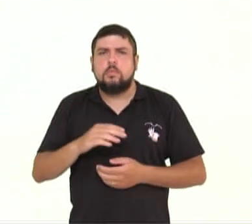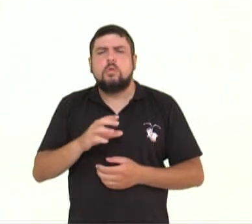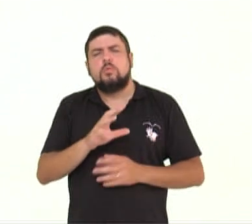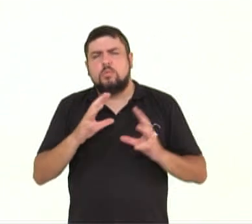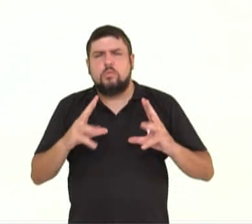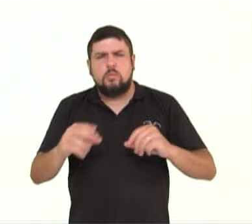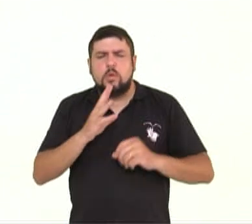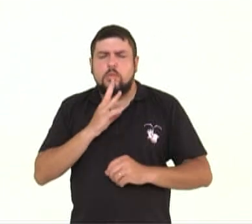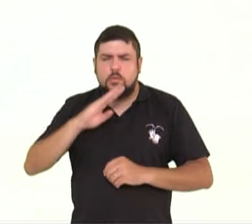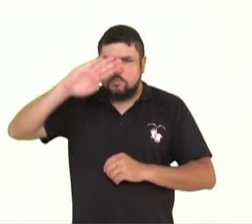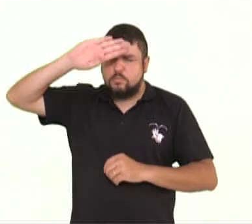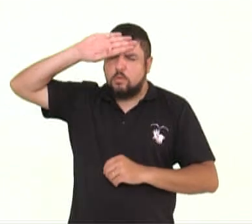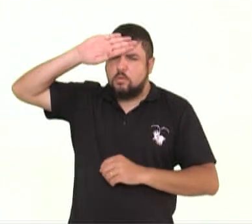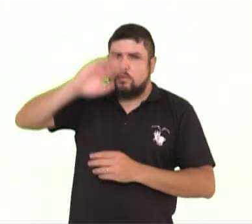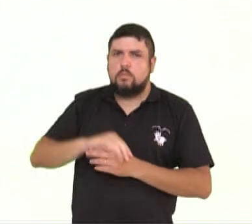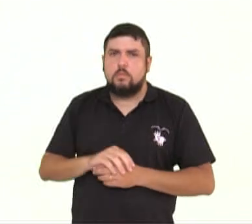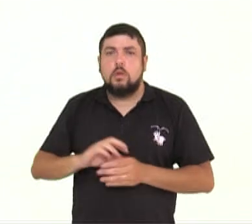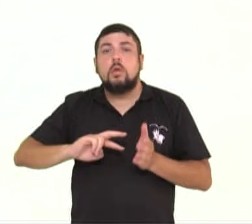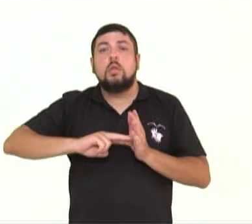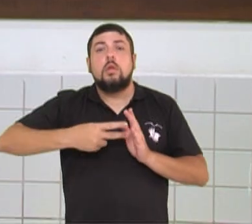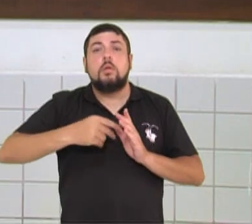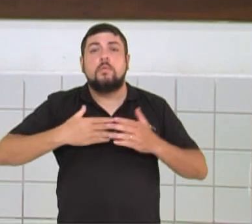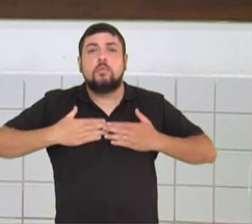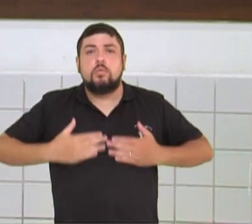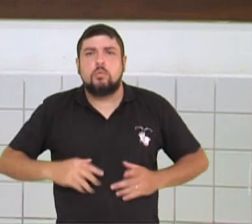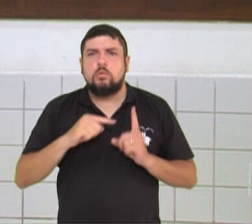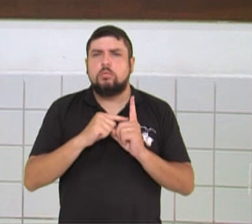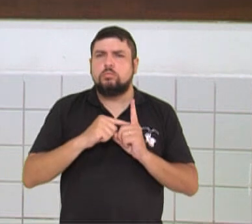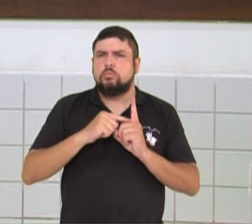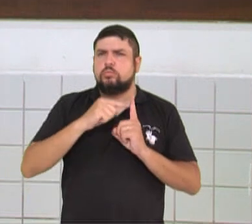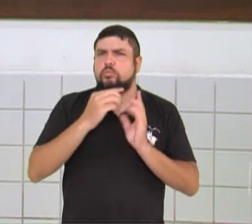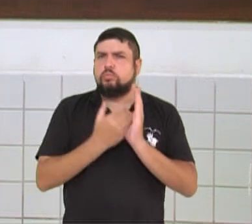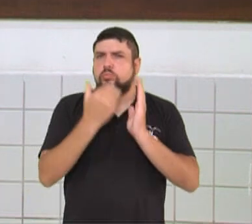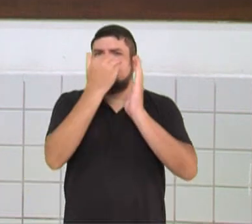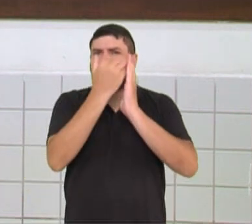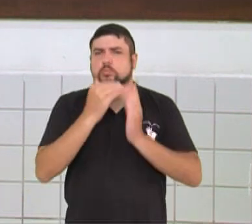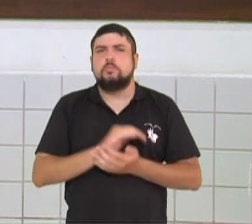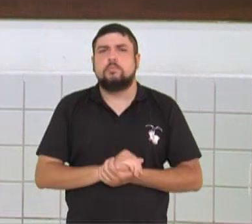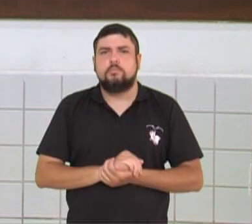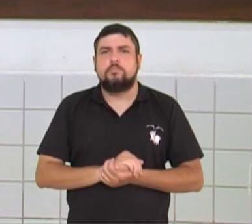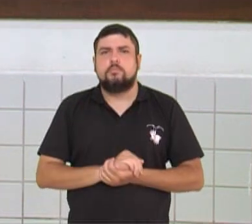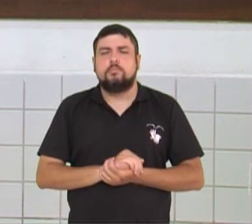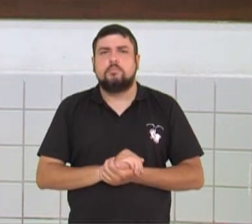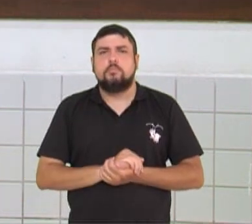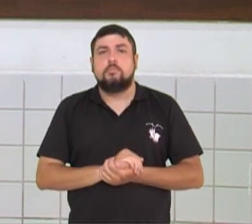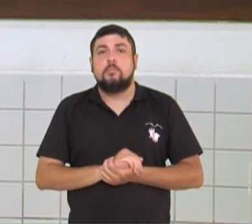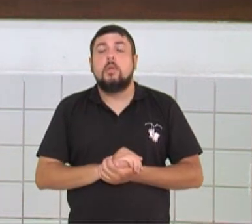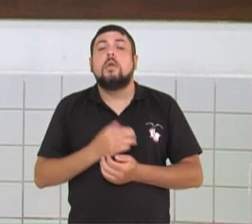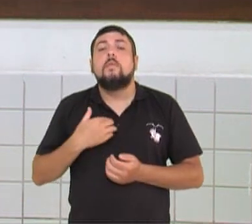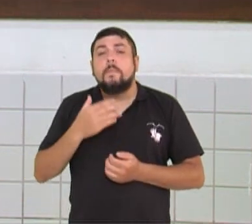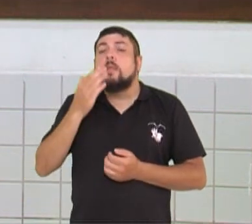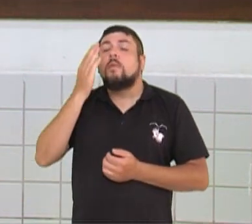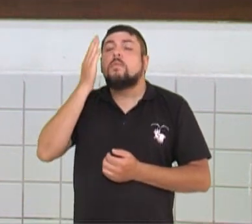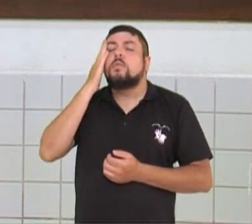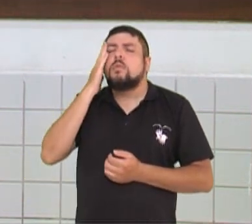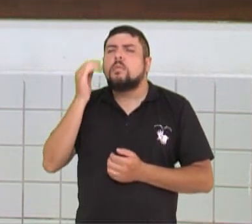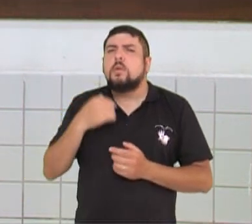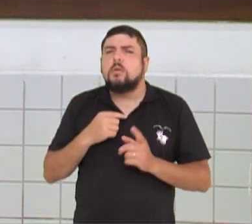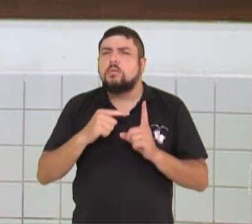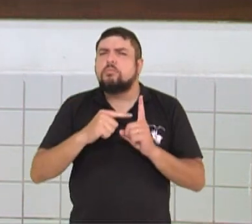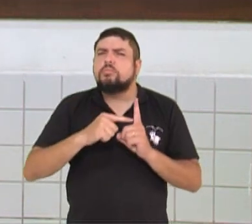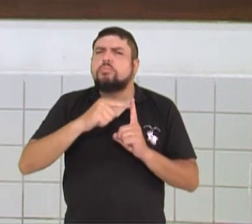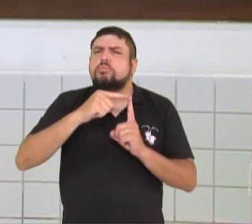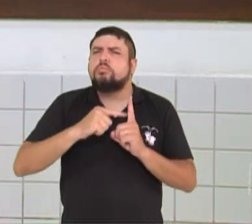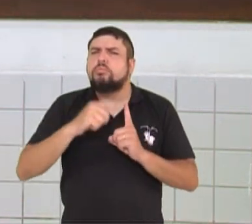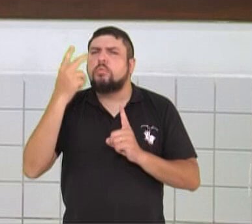né? Febre é quando a temperatura do corpo aumenta, ok? Você sabe dizer qual é a temperatura ideal do